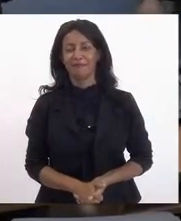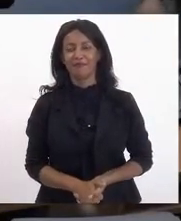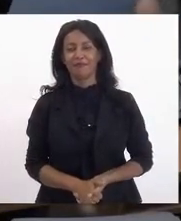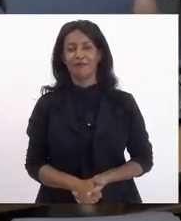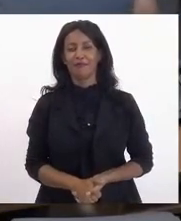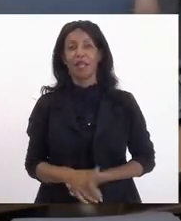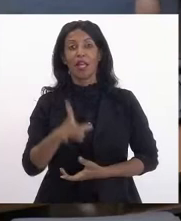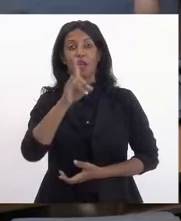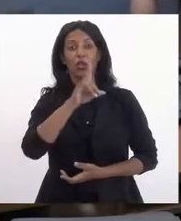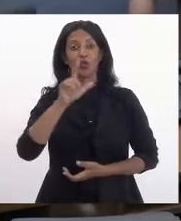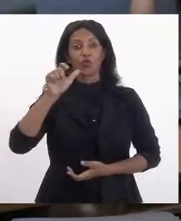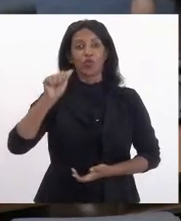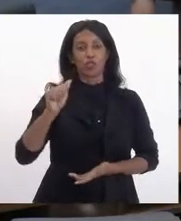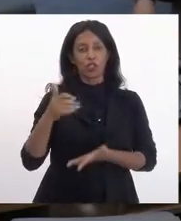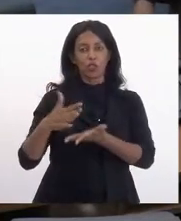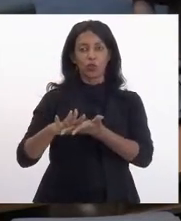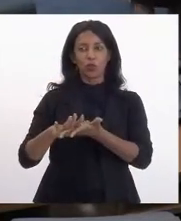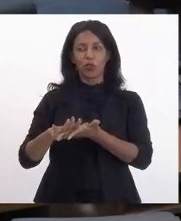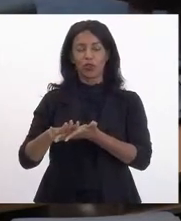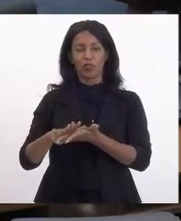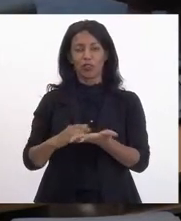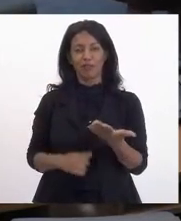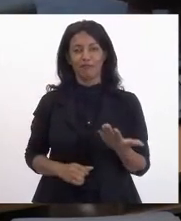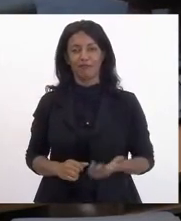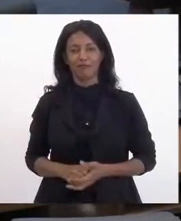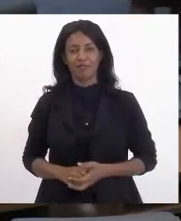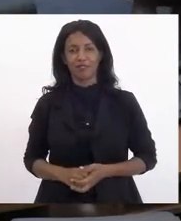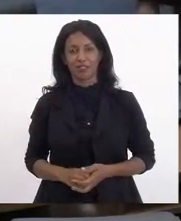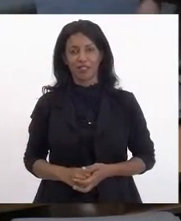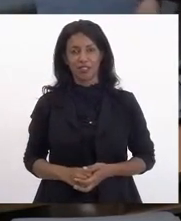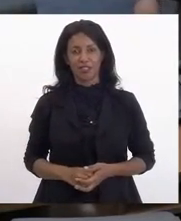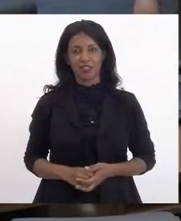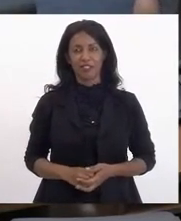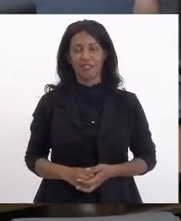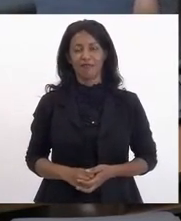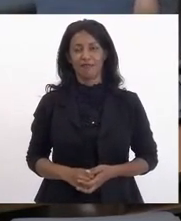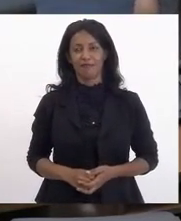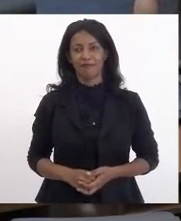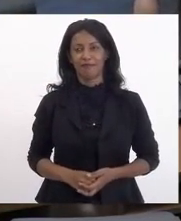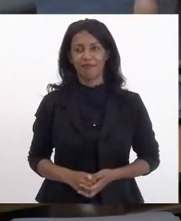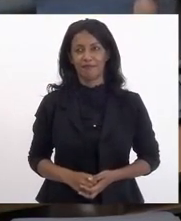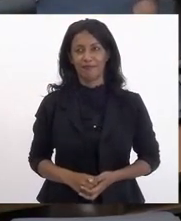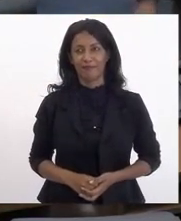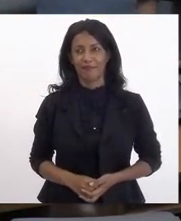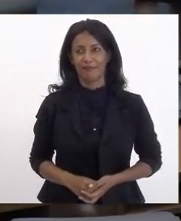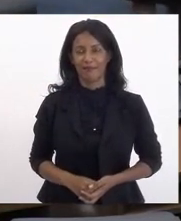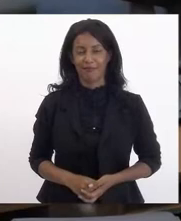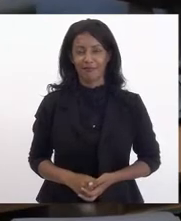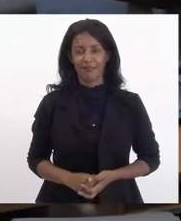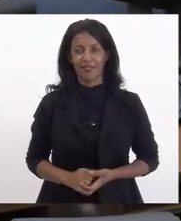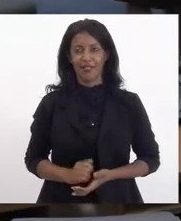Parabéns ao Dia do Samba, parabéns a todos. Tia Ju, presidente, solta a voz.